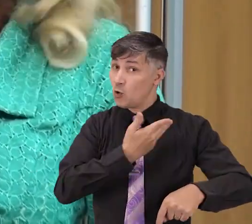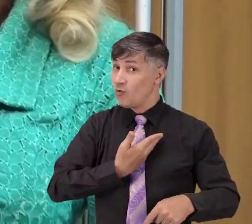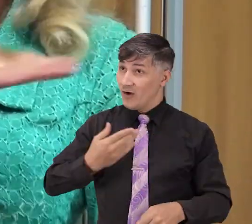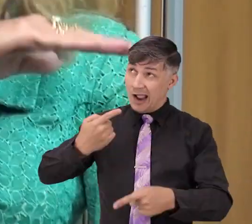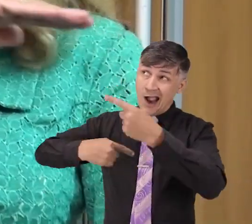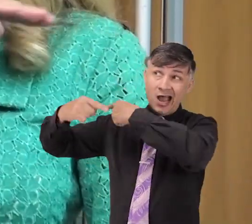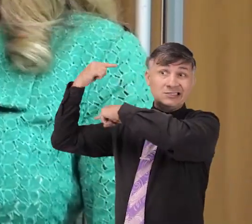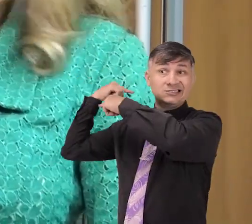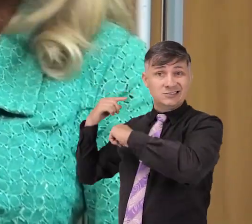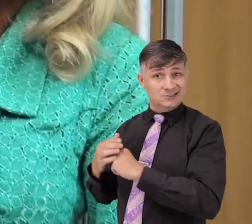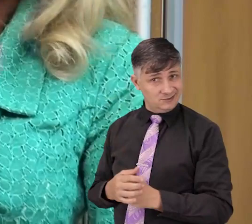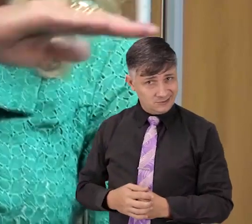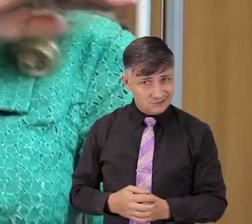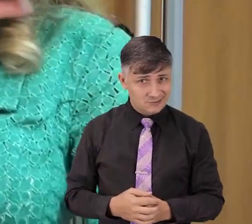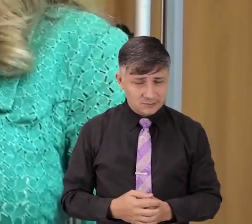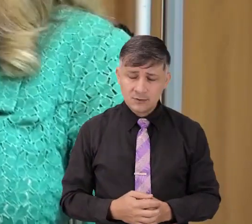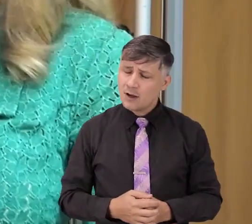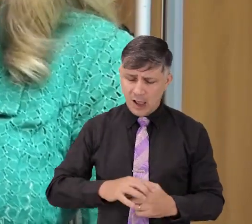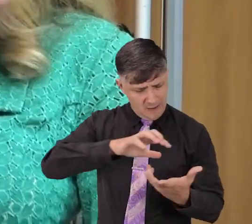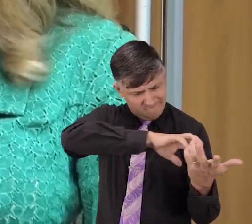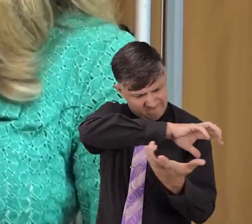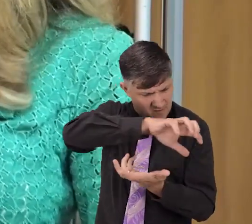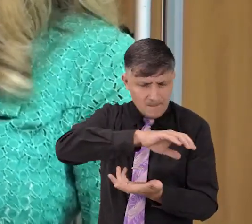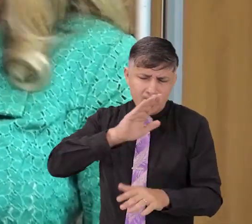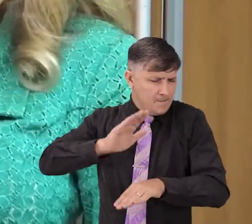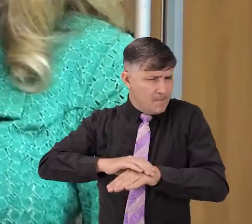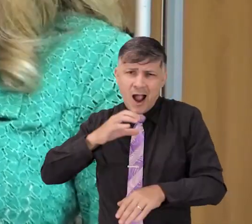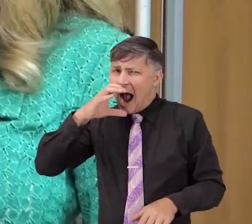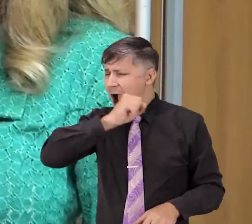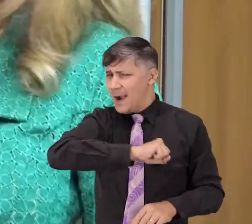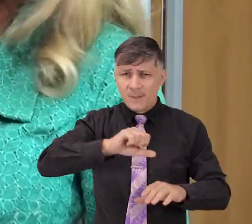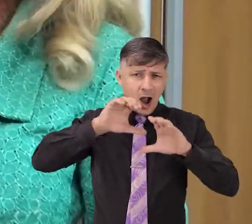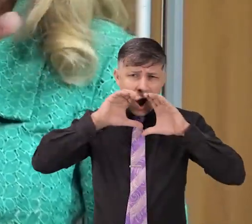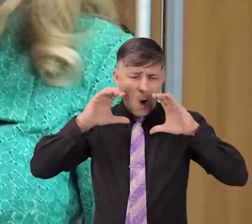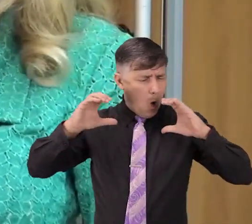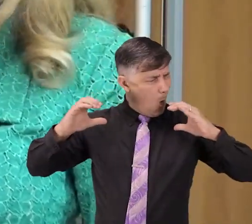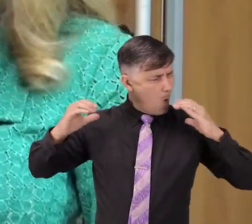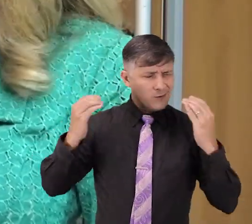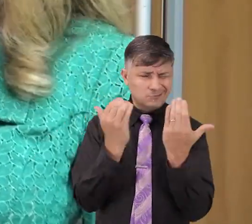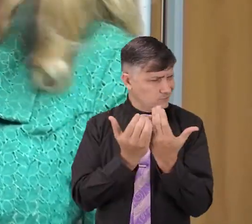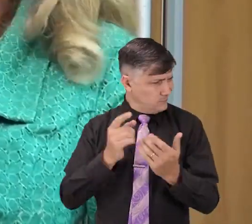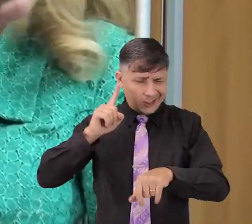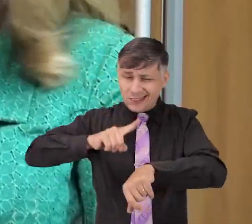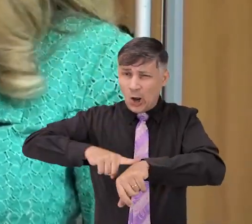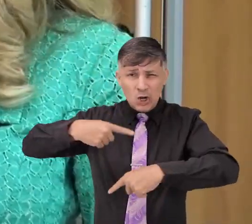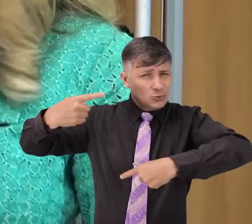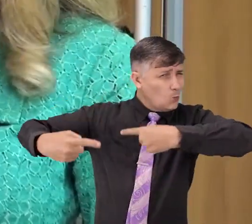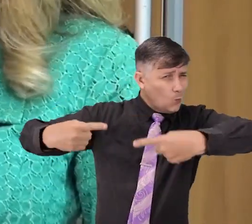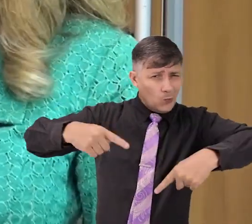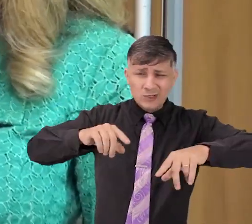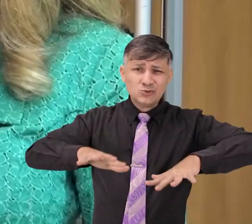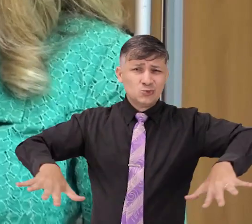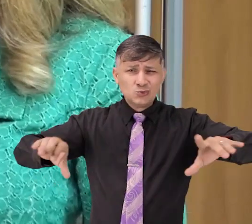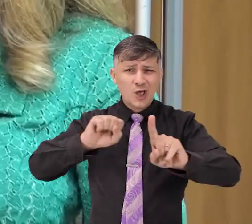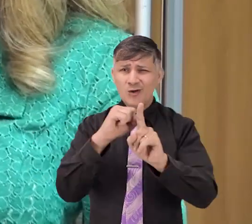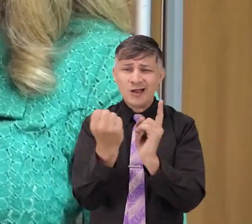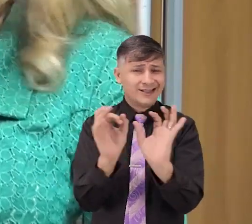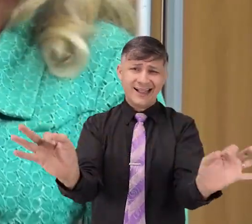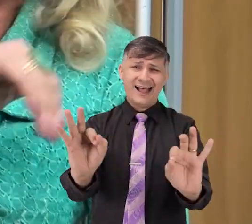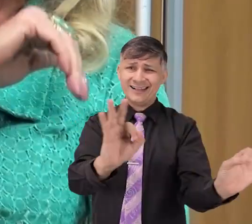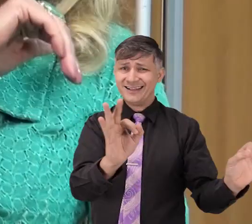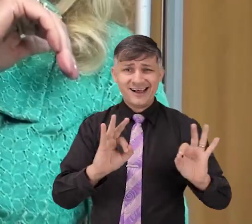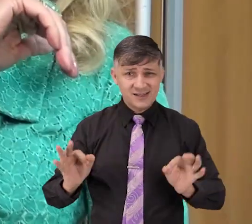Temer, foi a reforma mais rápida que ocorreu no Congresso, foi a toque de caixa, sem discussão com a sociedade,